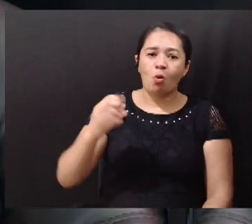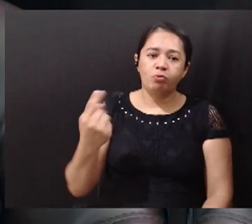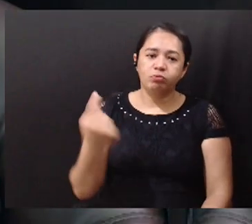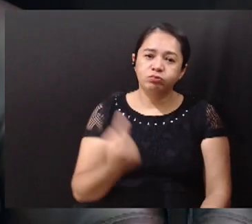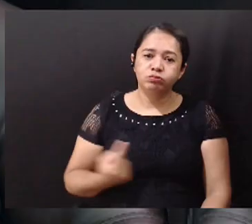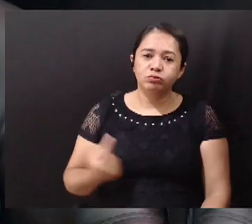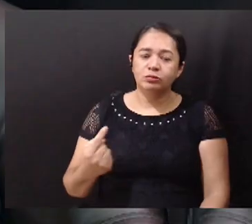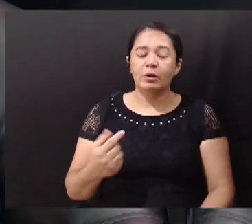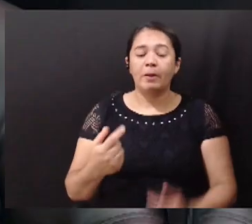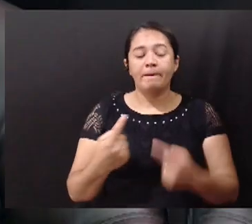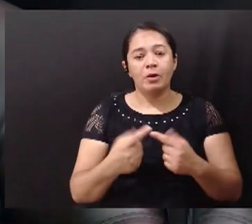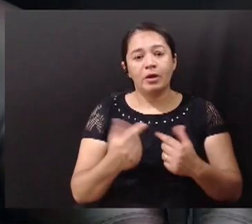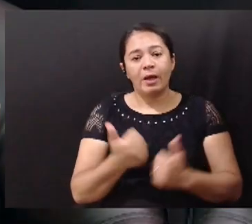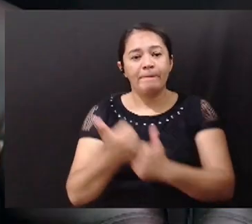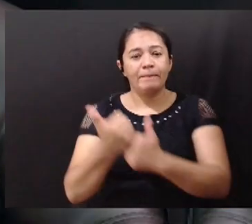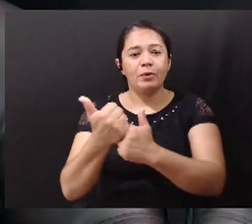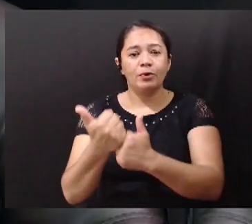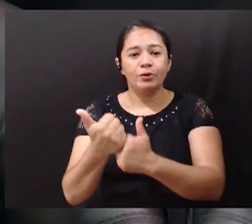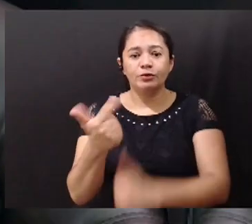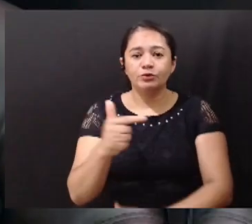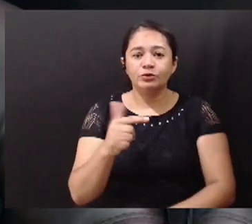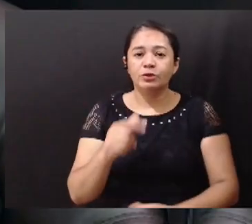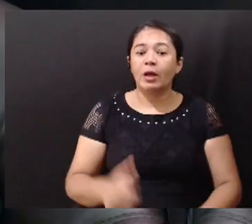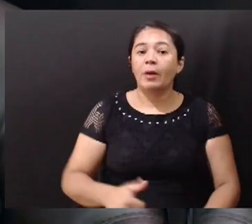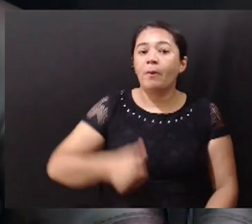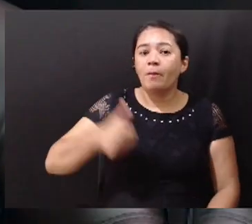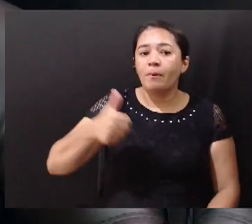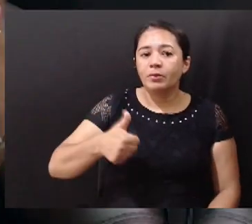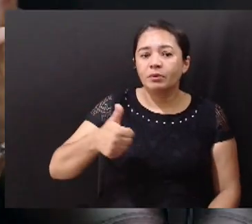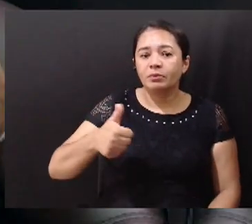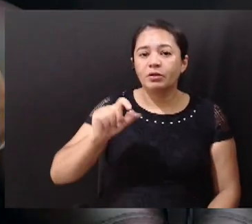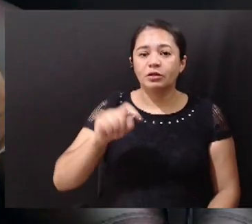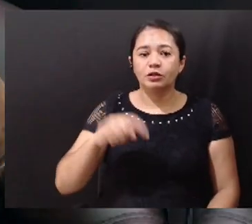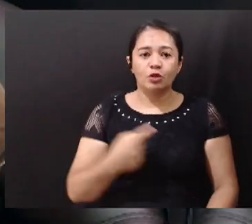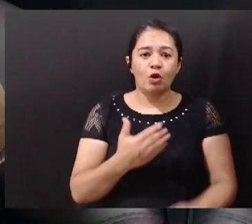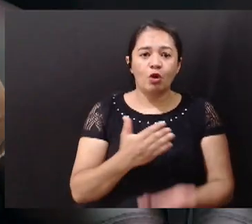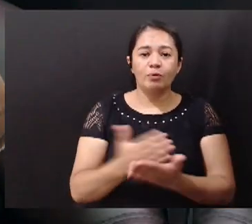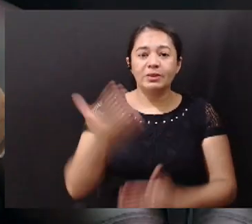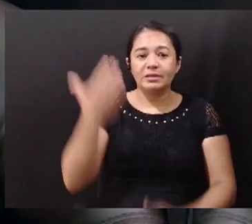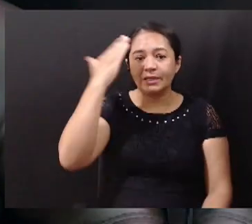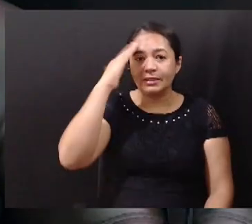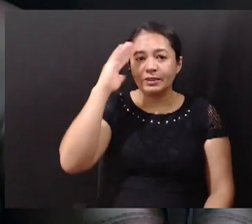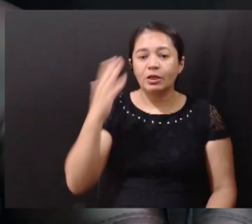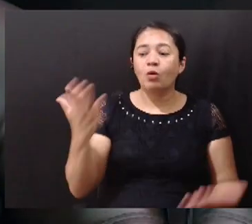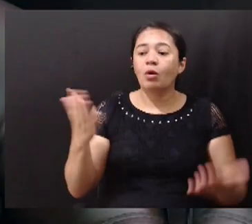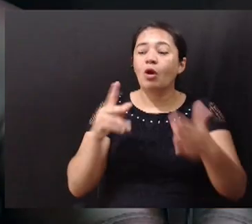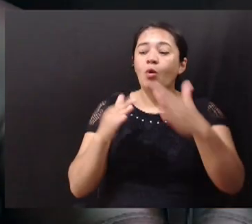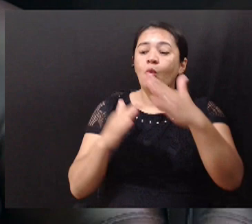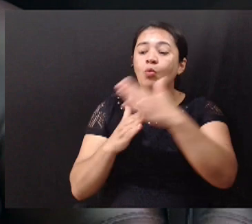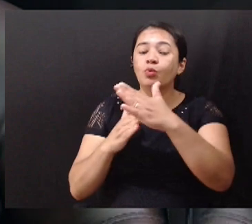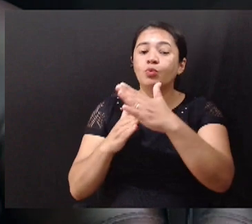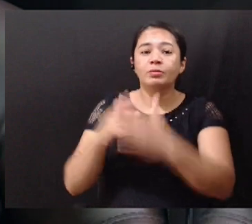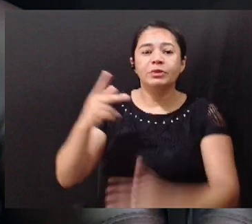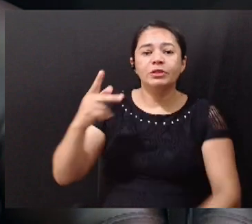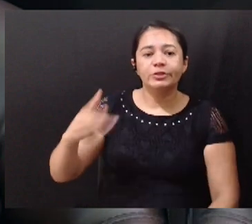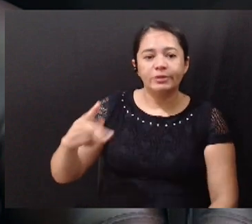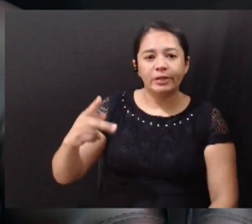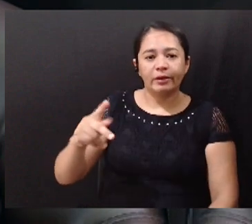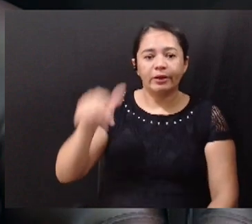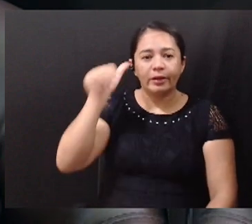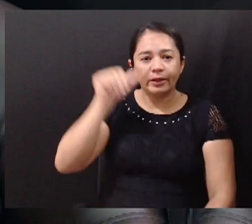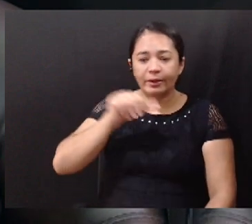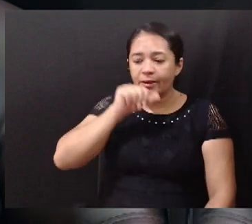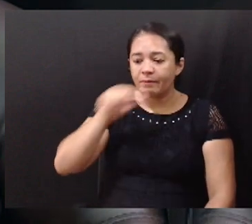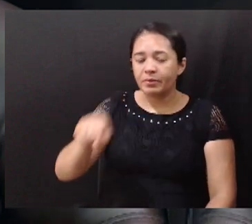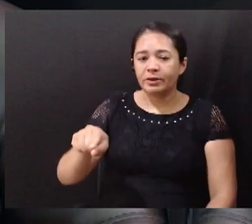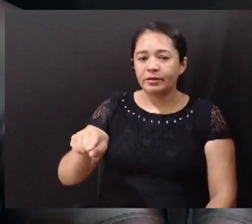apoio. Eu acho que o primeiro passo é a gente começar a entender qual é o limite dessa mãe. né? Ela não vai estar